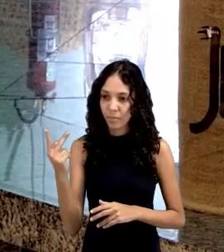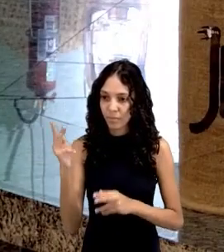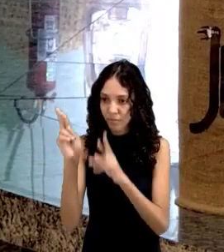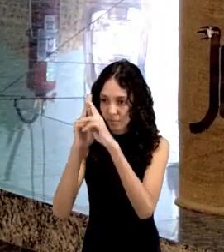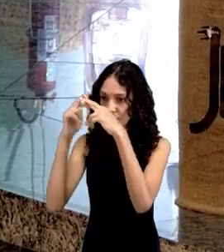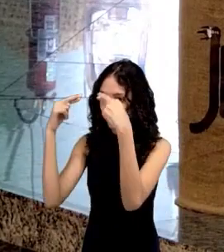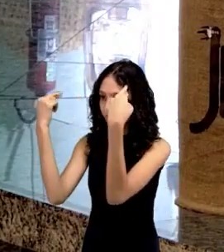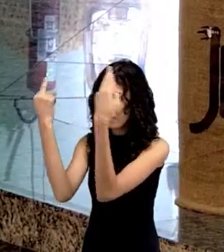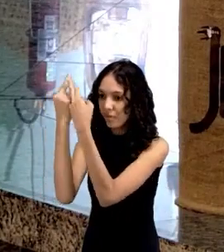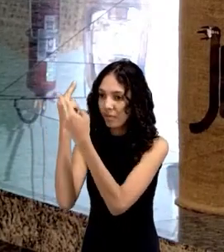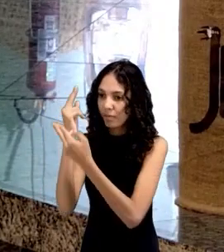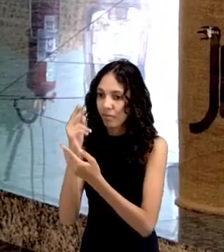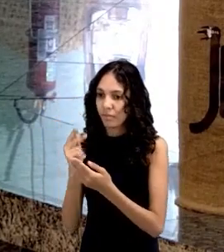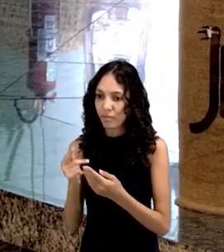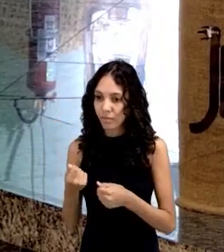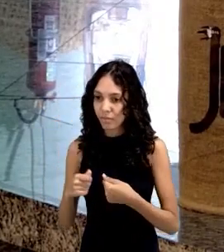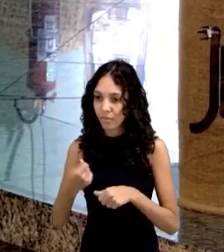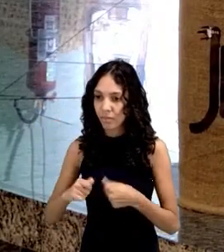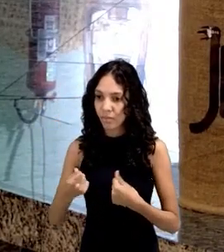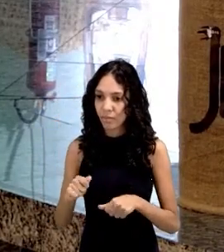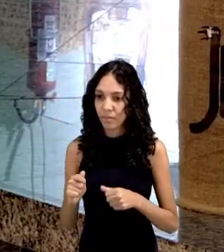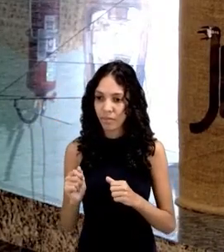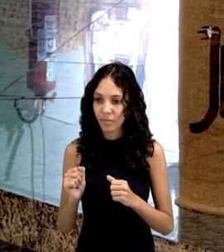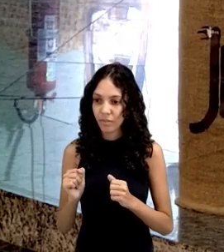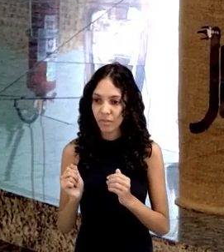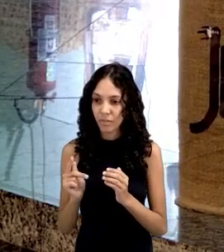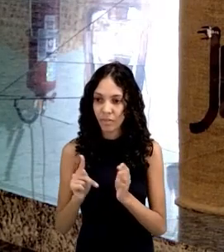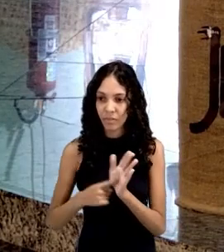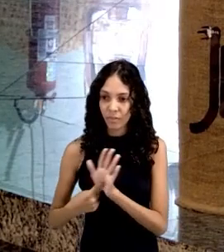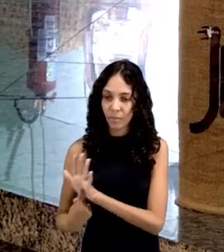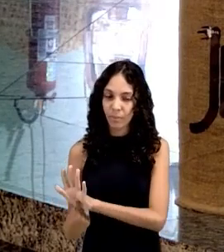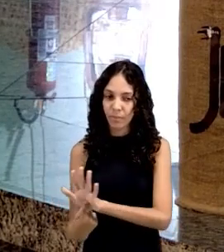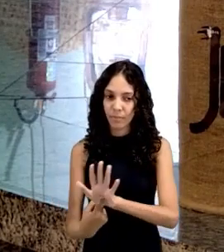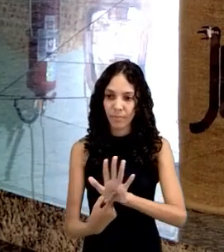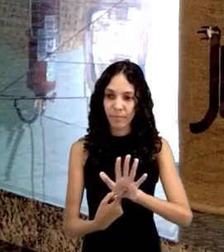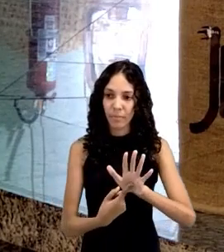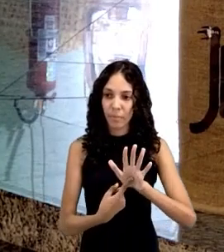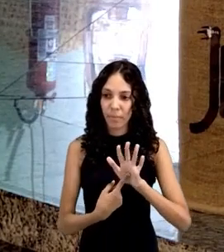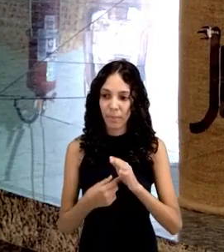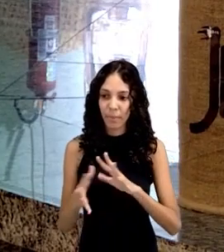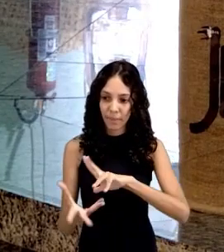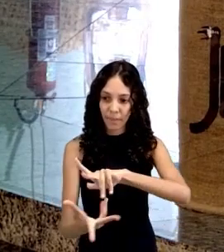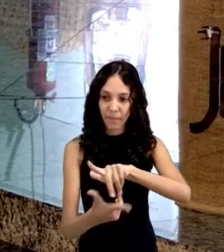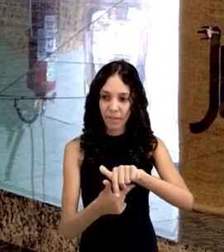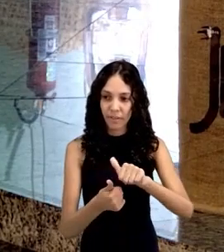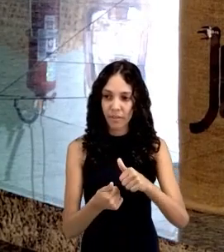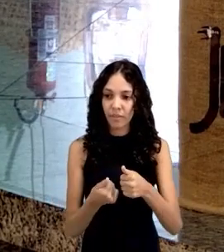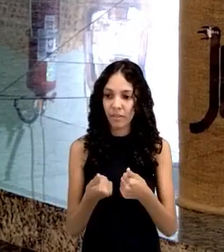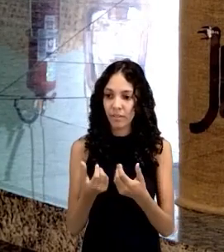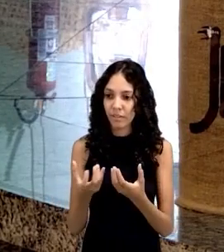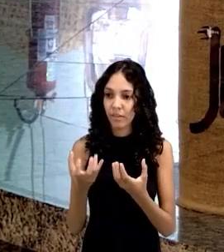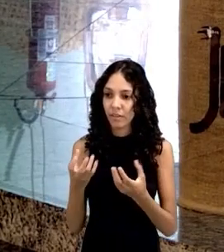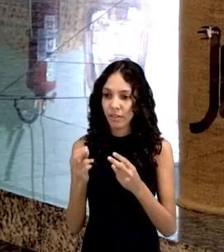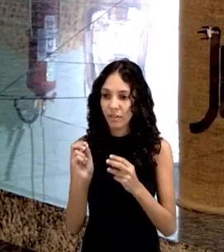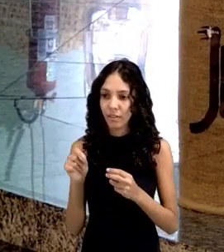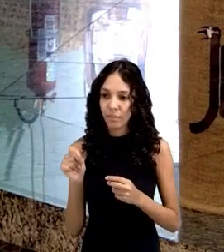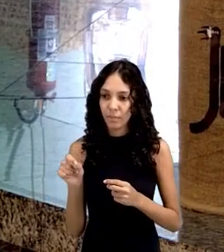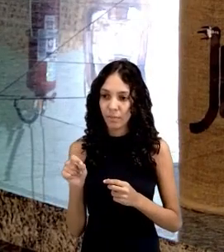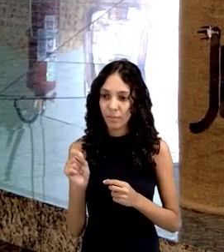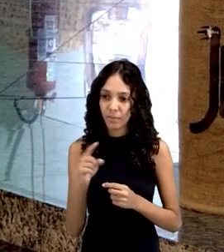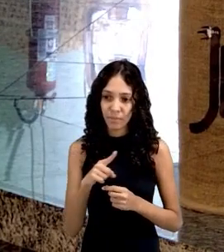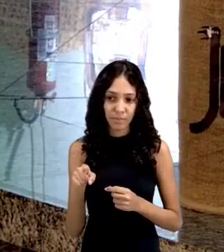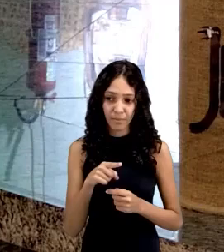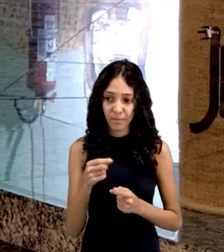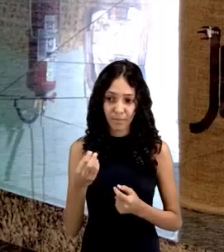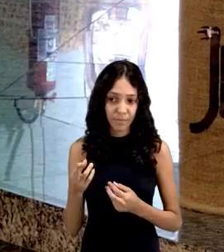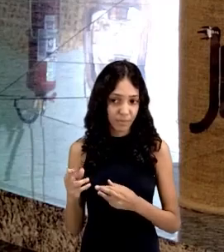querer discipular, mas a responsabilidade de fazer isso é do povo de Deus. Tem um autor que eu gosto de citar ele, que ele tem uma